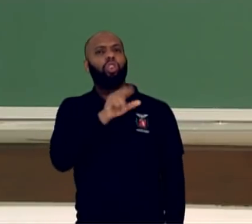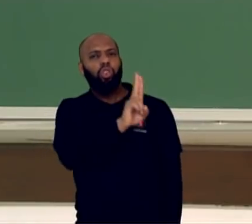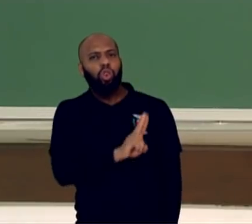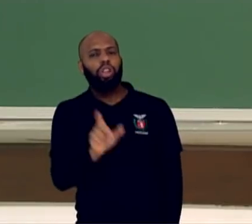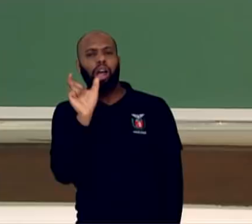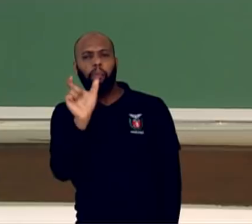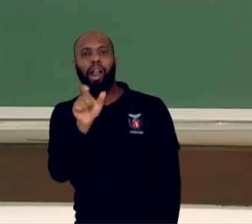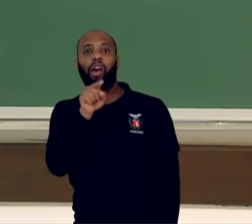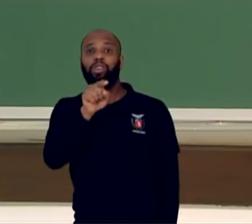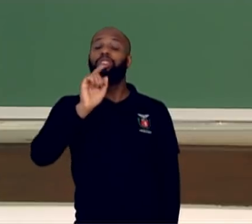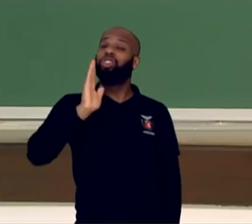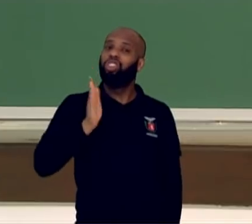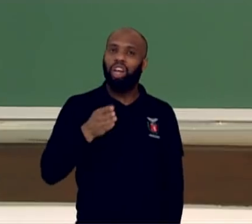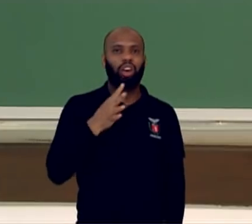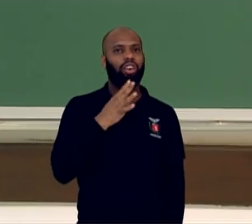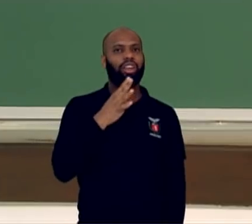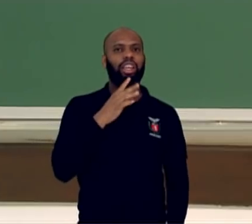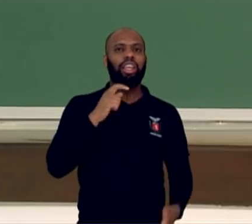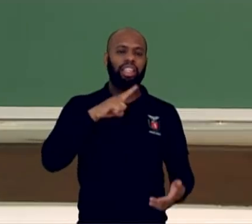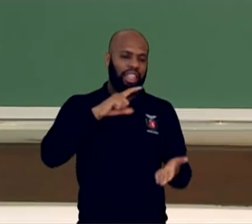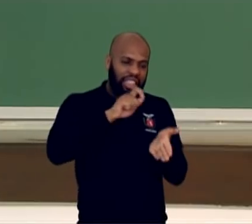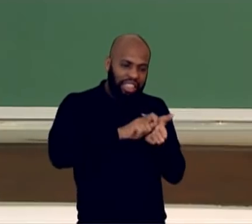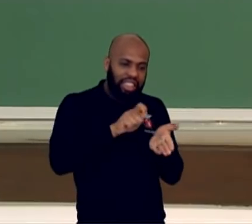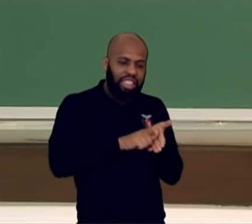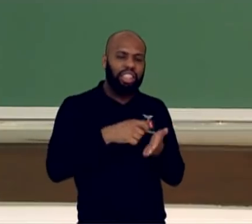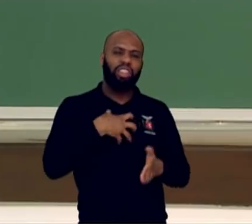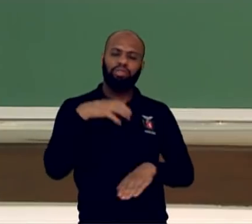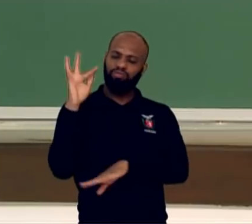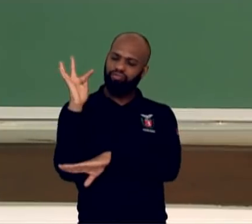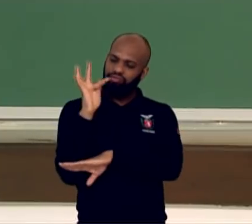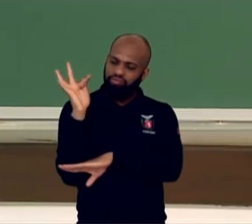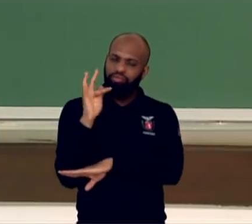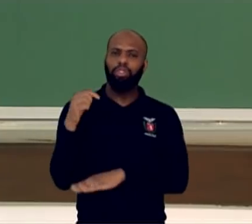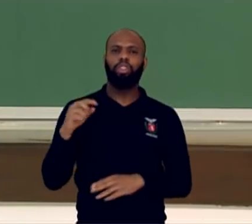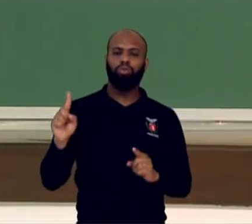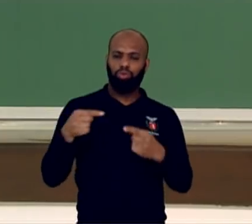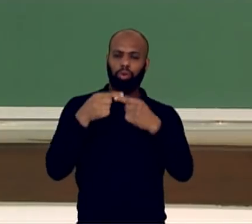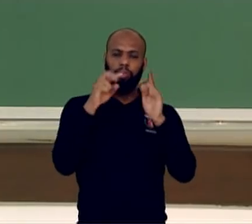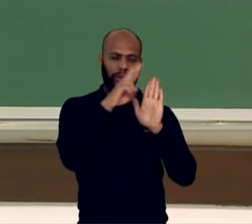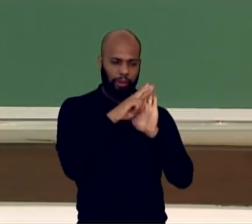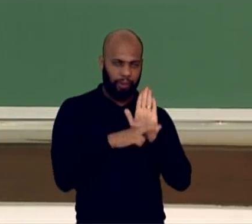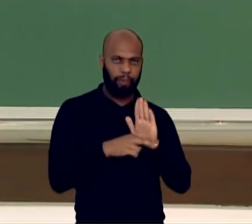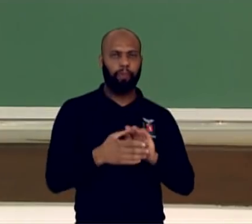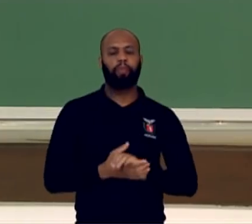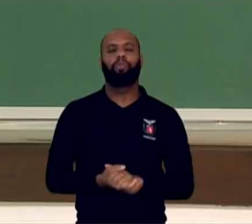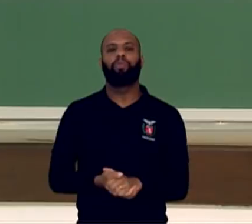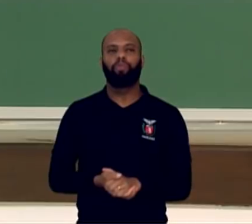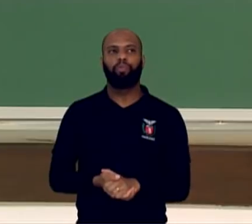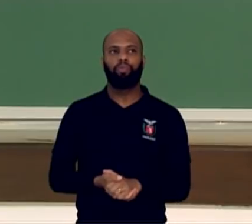palavras conhecidas, palavras com a escrita mais formal, de acordo com as regras mesmo, tudo bem?